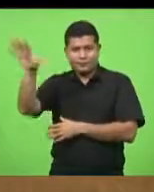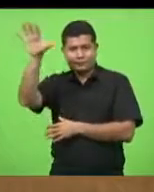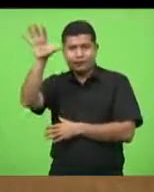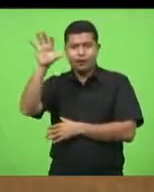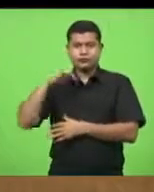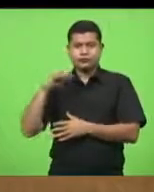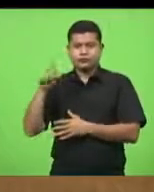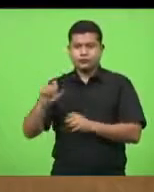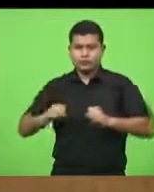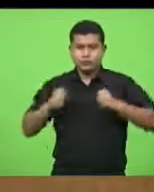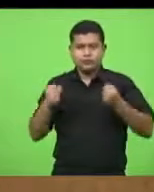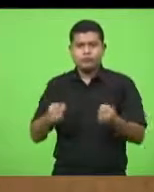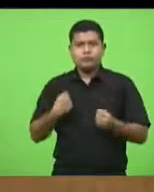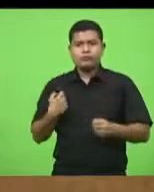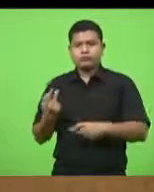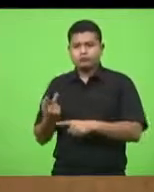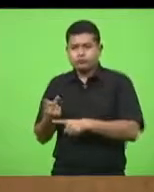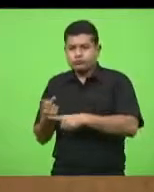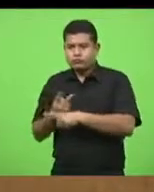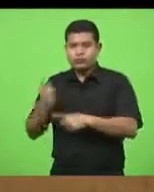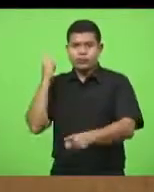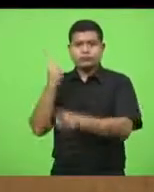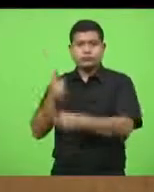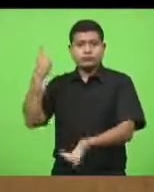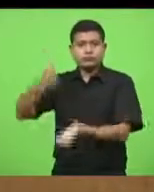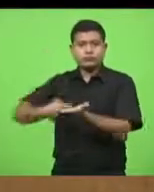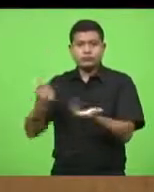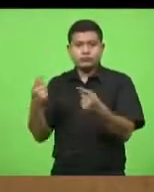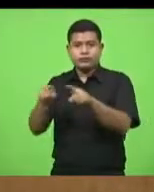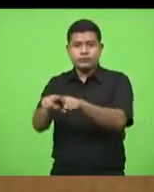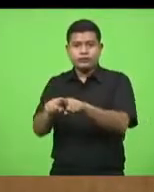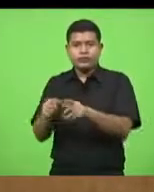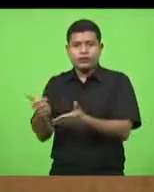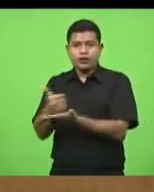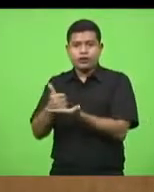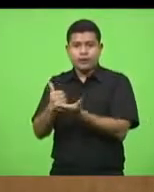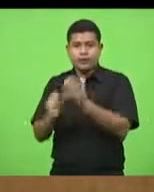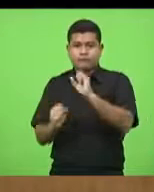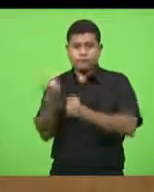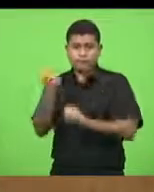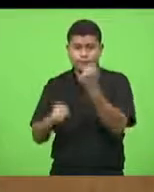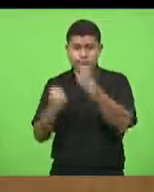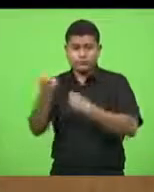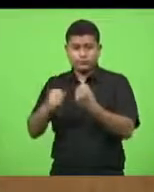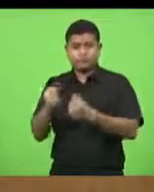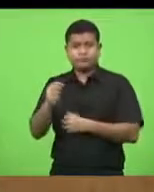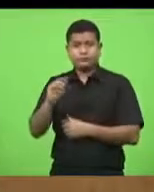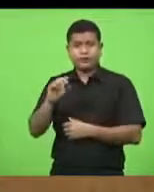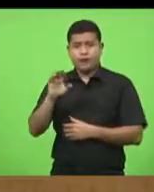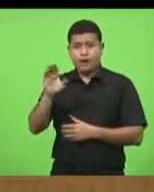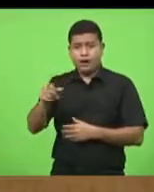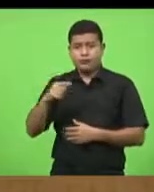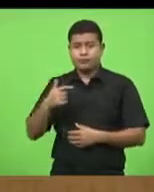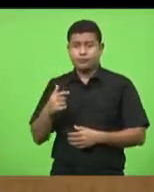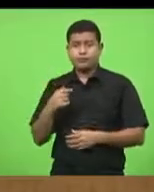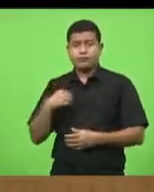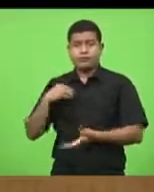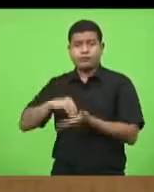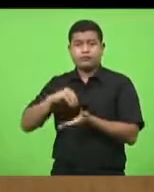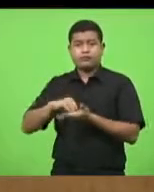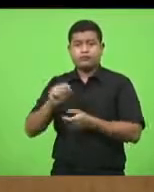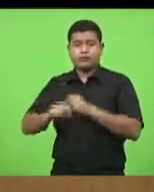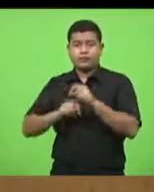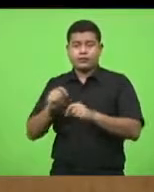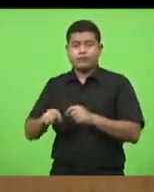atrás e firmou parceria com uma das farmacêuticas que ainda não tinha um contrato com o Brasil